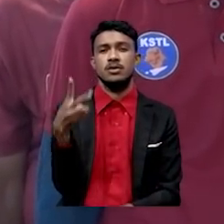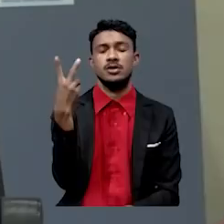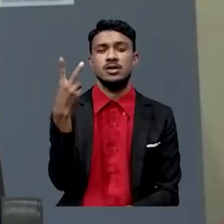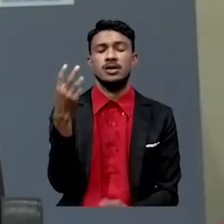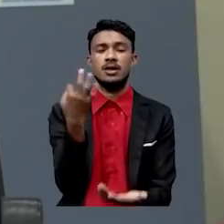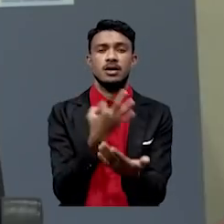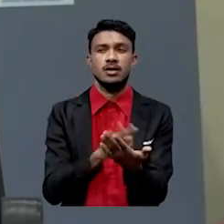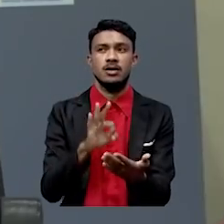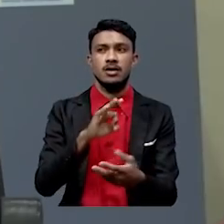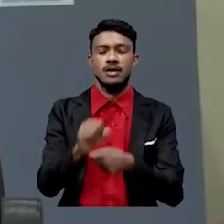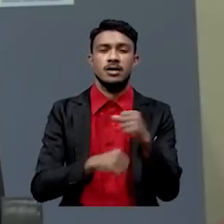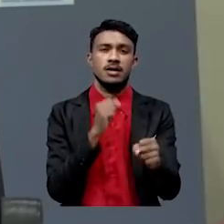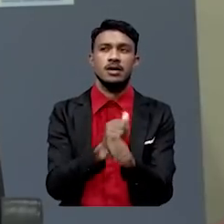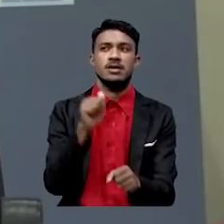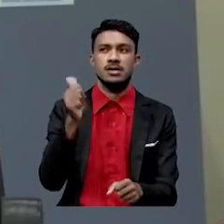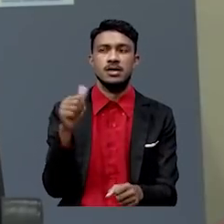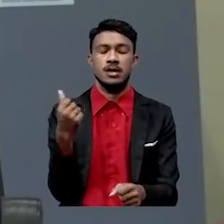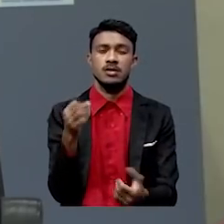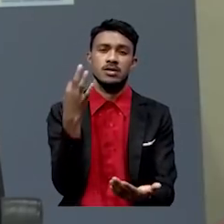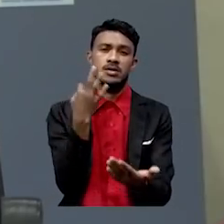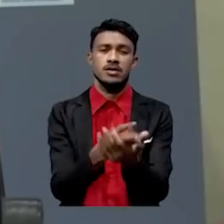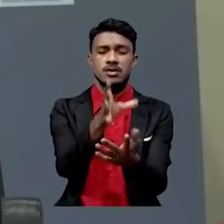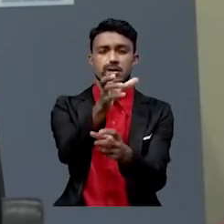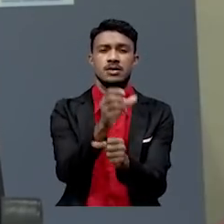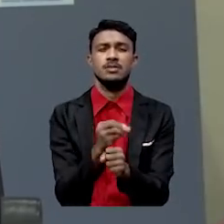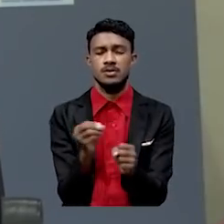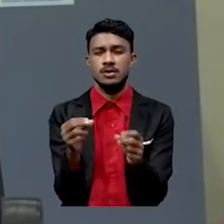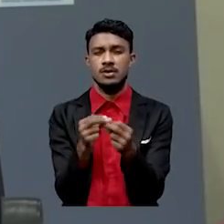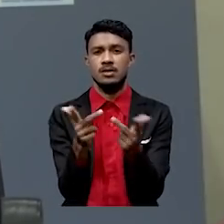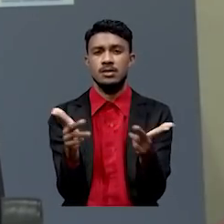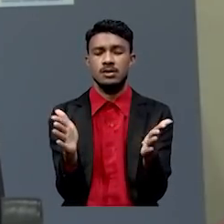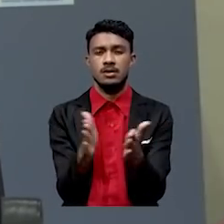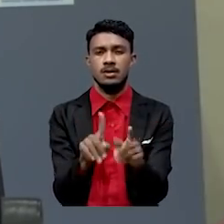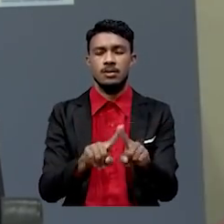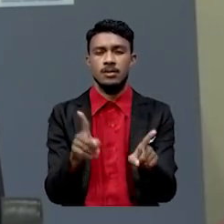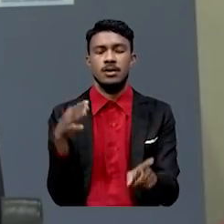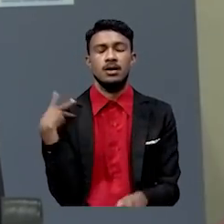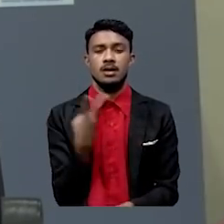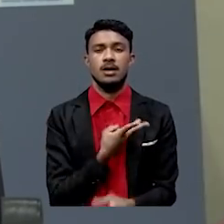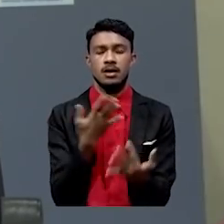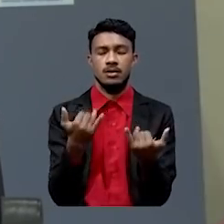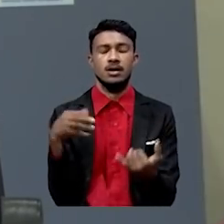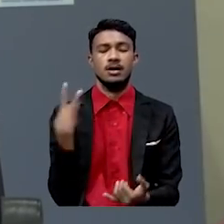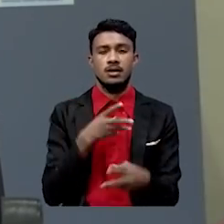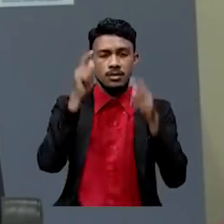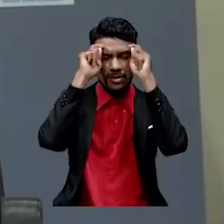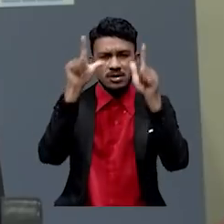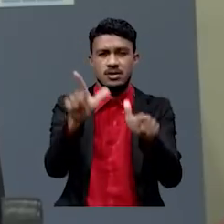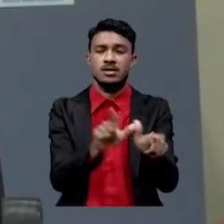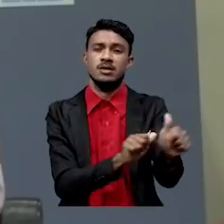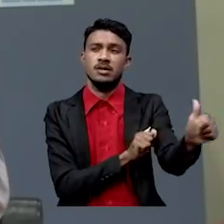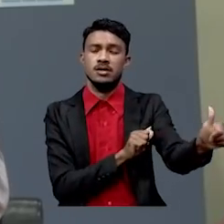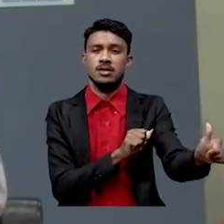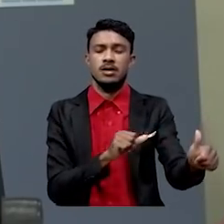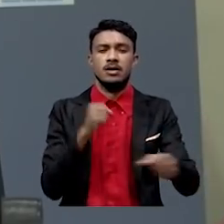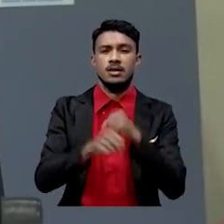sanulu. Salário mínimo ne tir los ne buat tina rua tolu ita hal mandame. Mas agora ita Timor Leste ne clear liu, tina sanulu. A